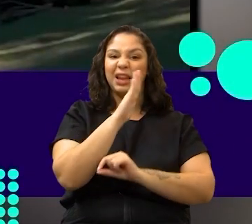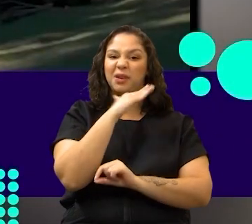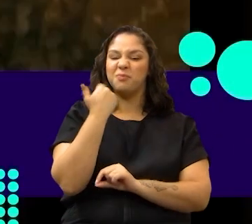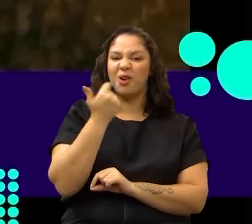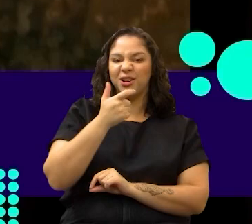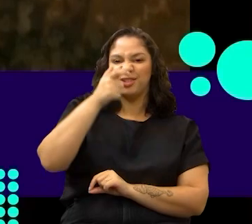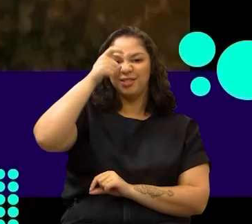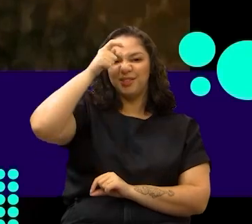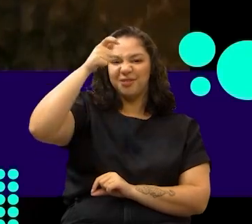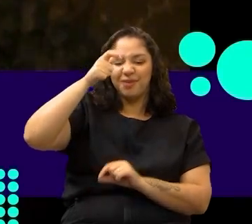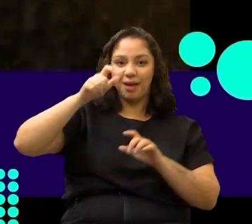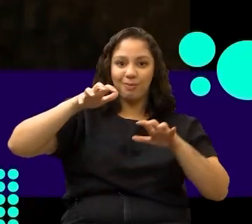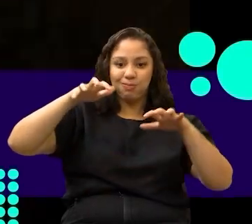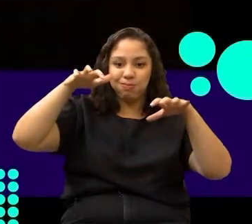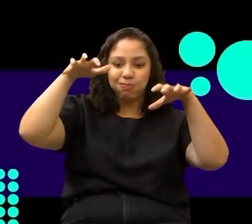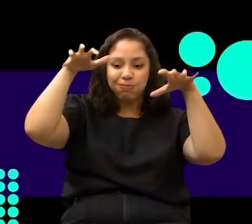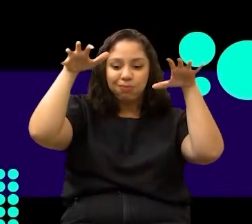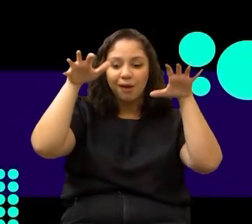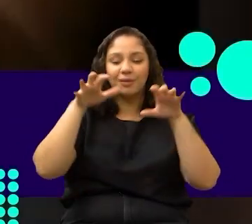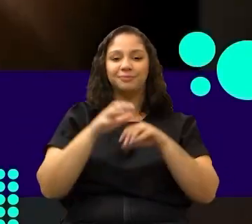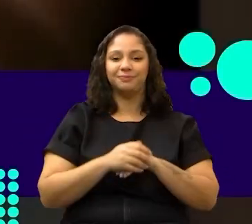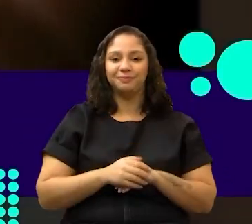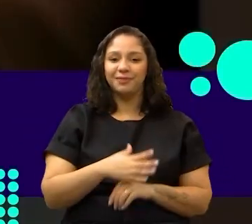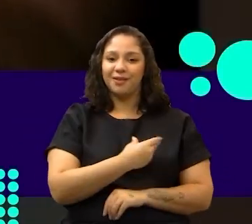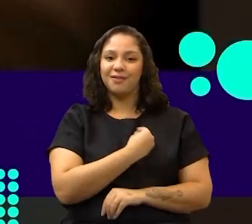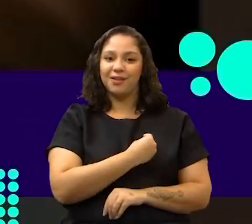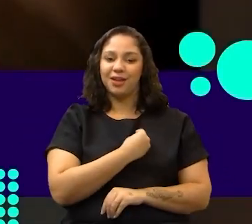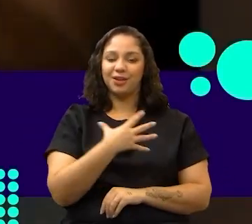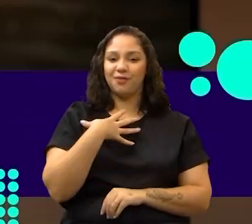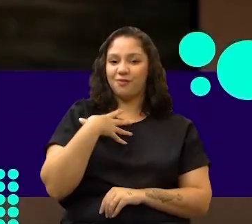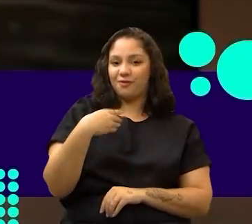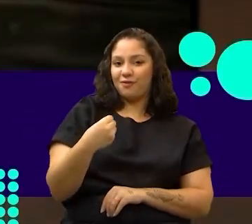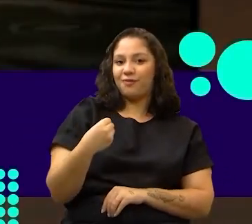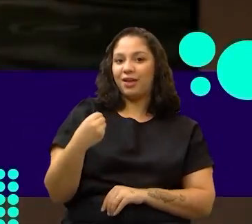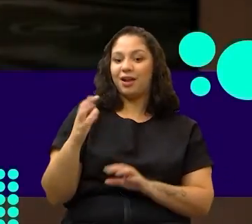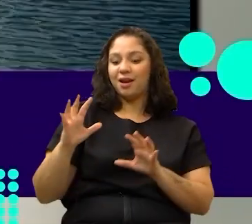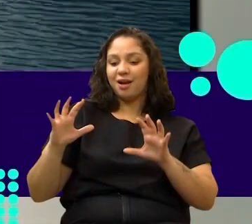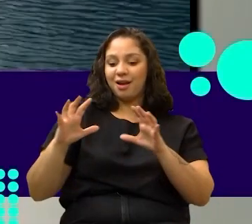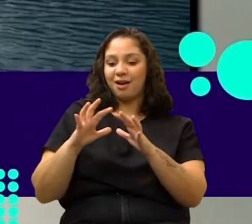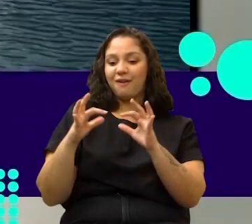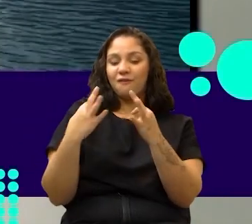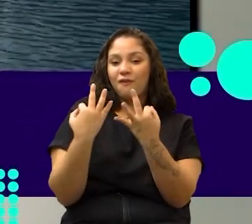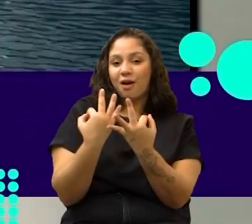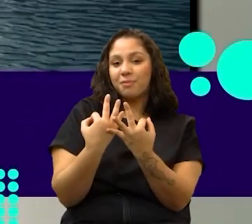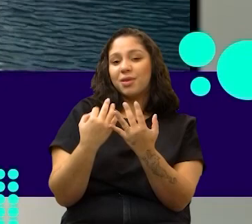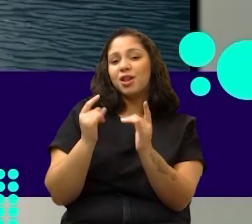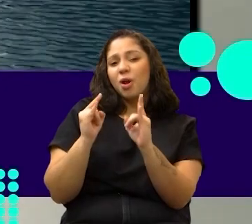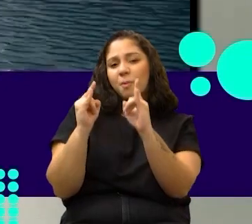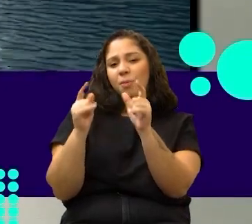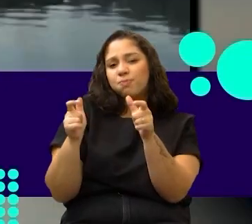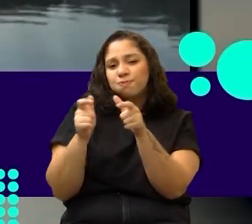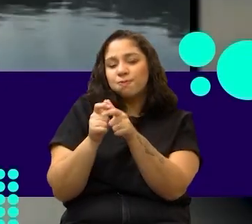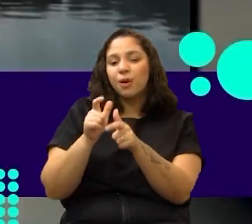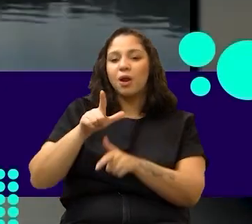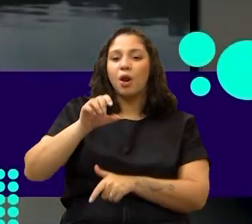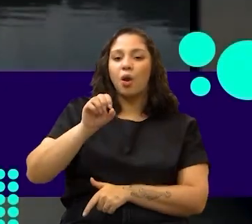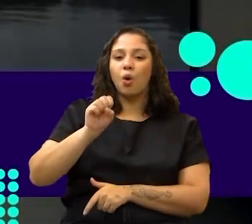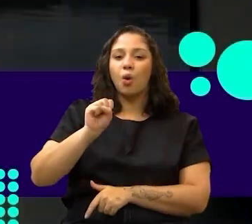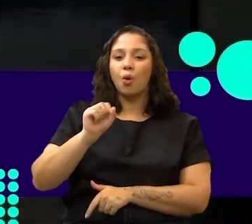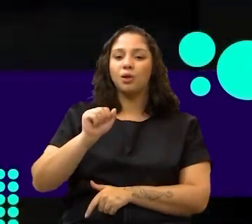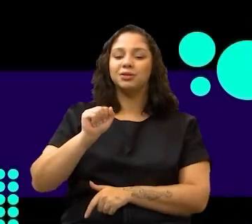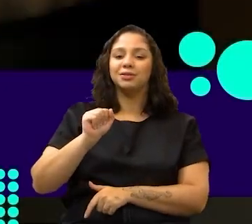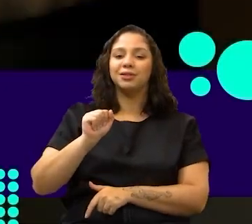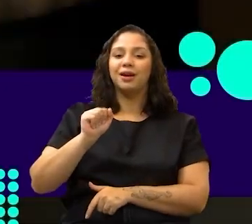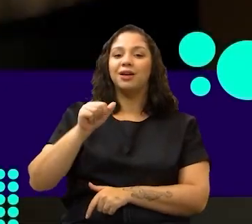A Ascensão. Ellie vive com seus filhos Dani, Bridget e a caçula Cassie num pequeno apartamento em Los Angeles,